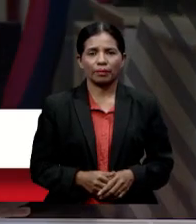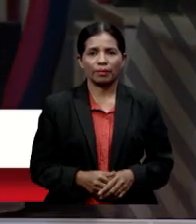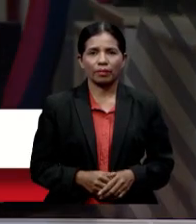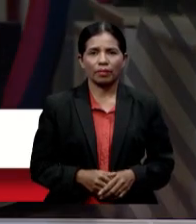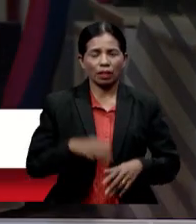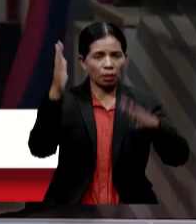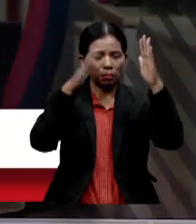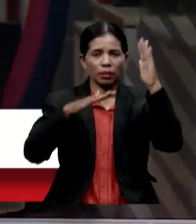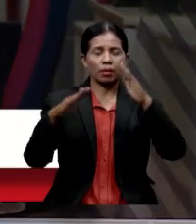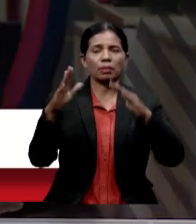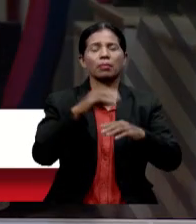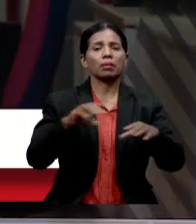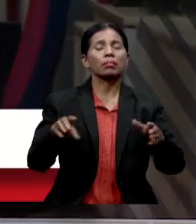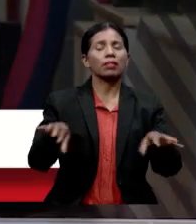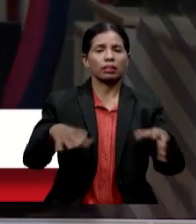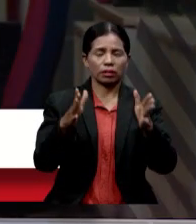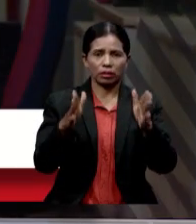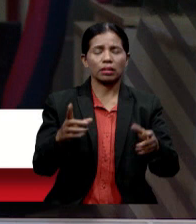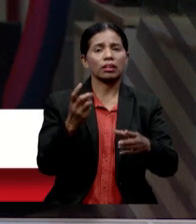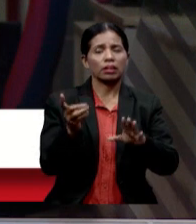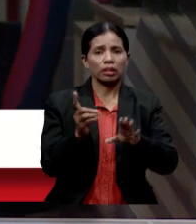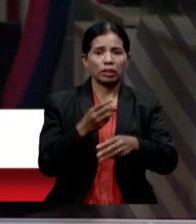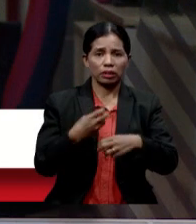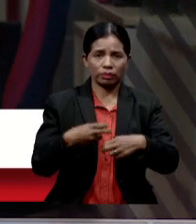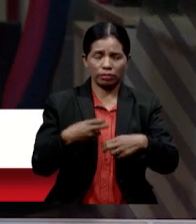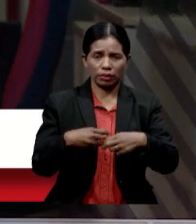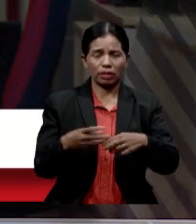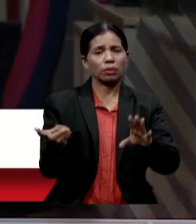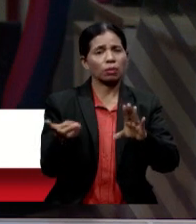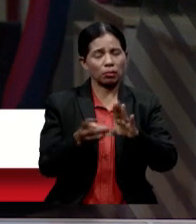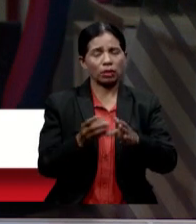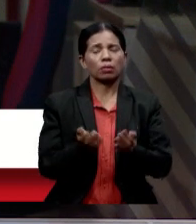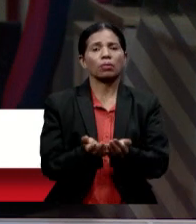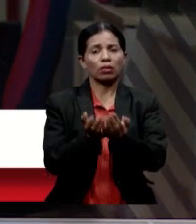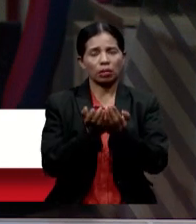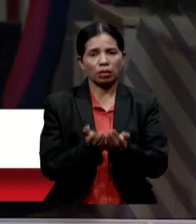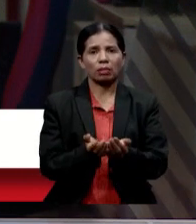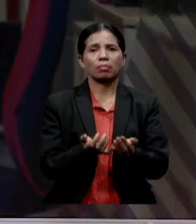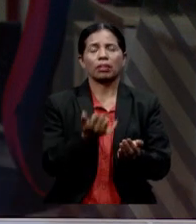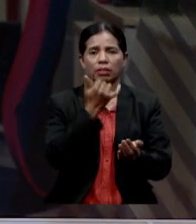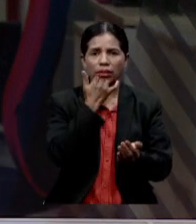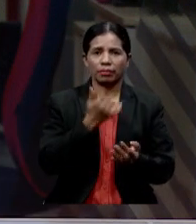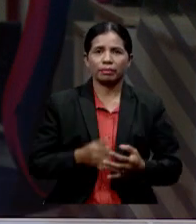Problema recurso humano, difícil amores, documento, Roberlin Ramelão, UNB caduca.